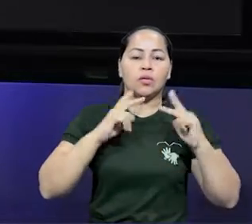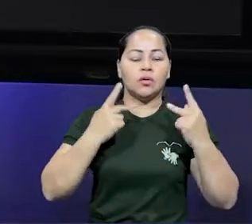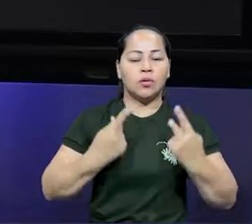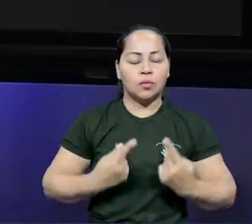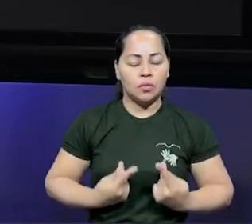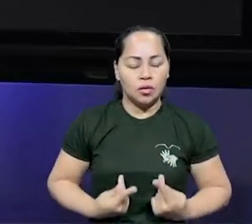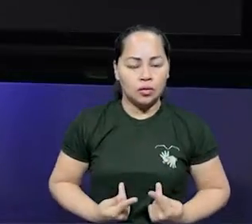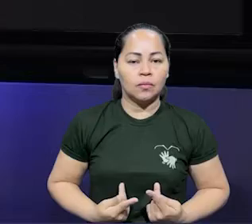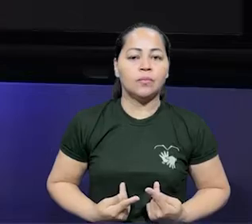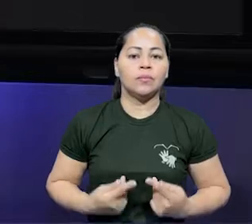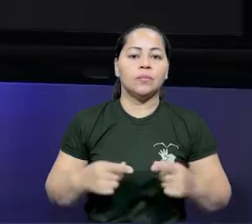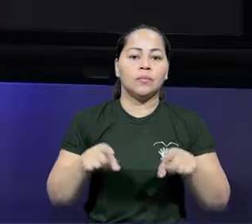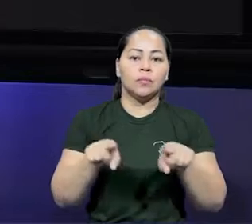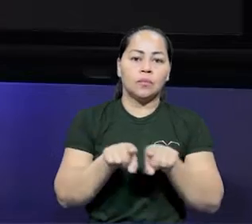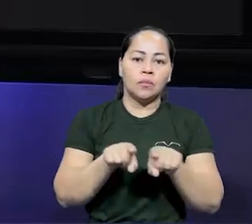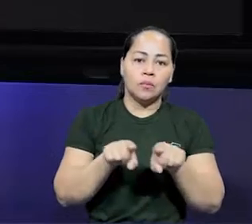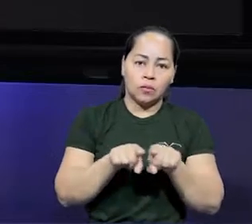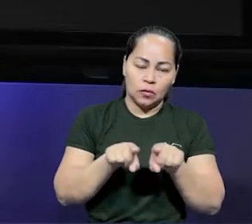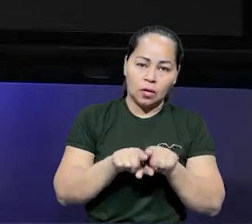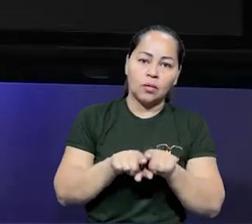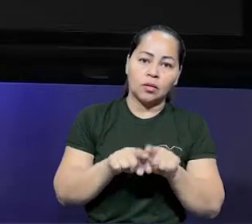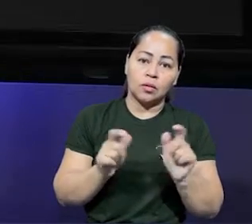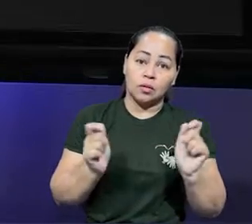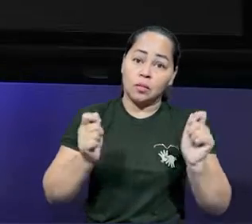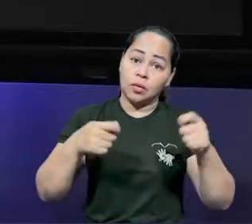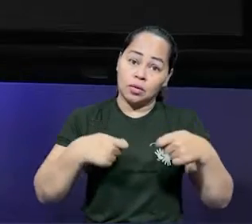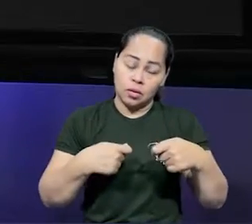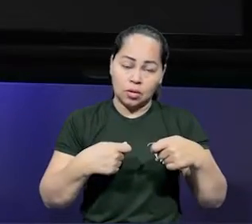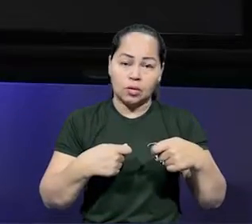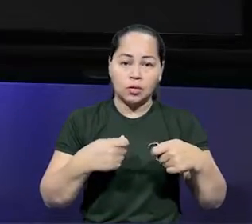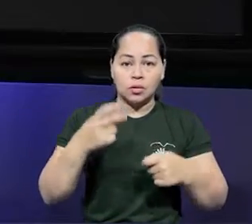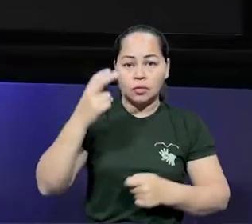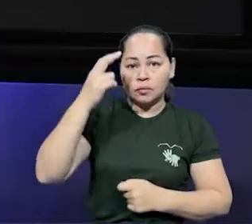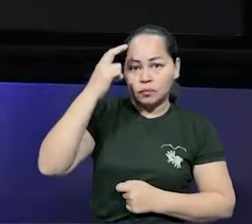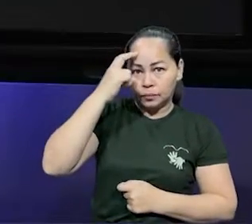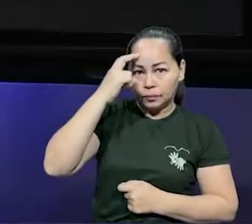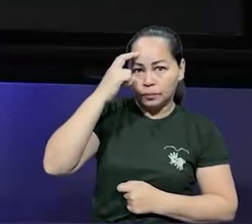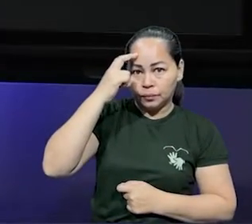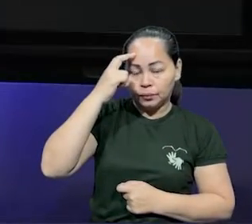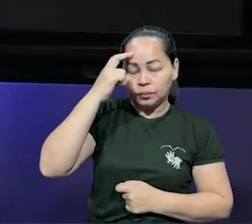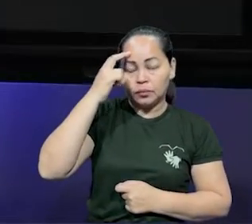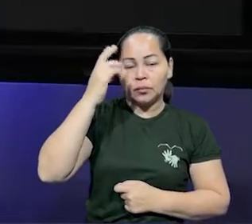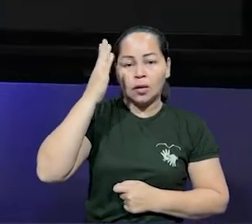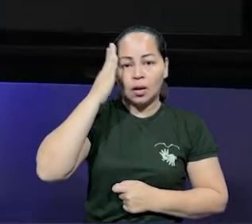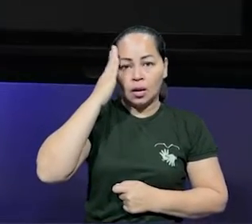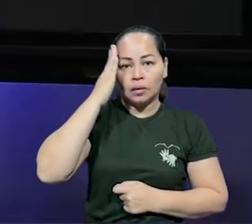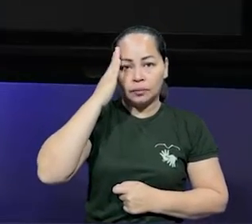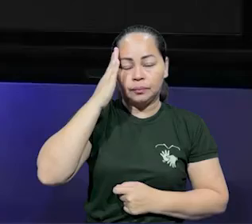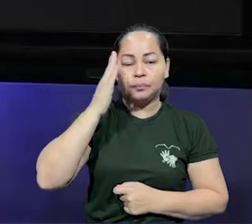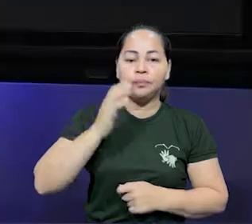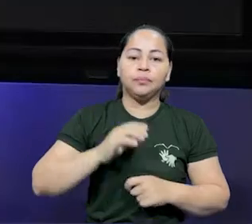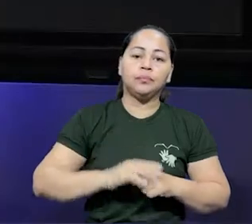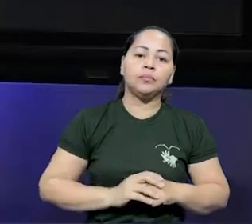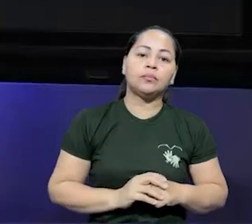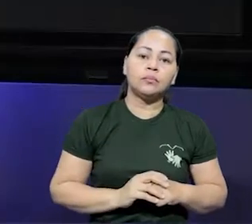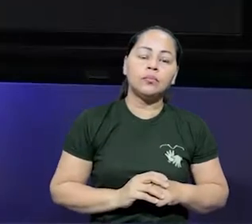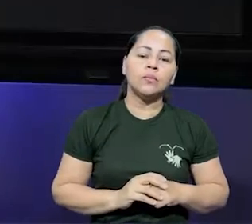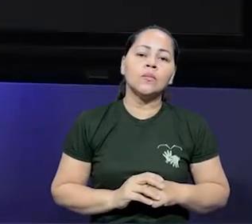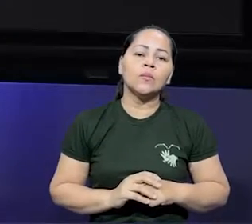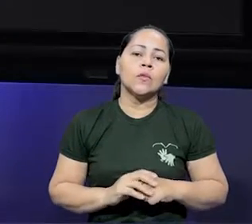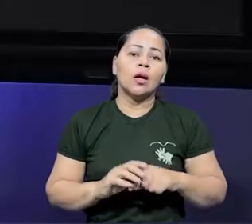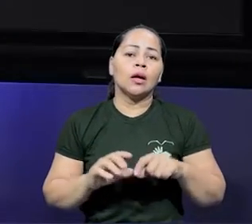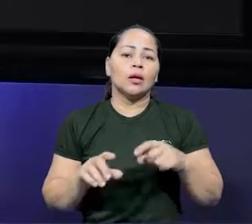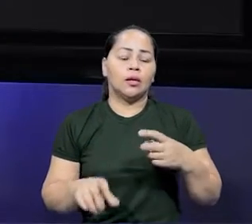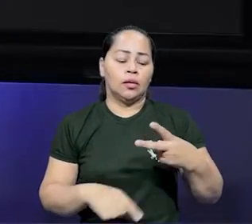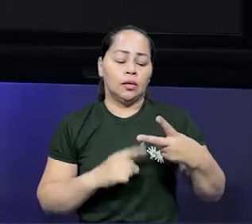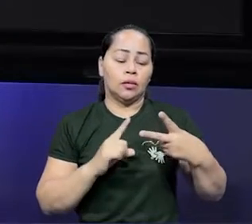e ampliamos as nossas capacidades intelectuais, sofisticando esses recursos. Os